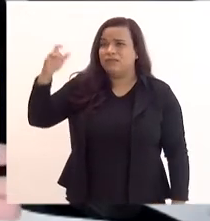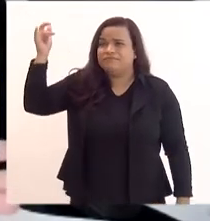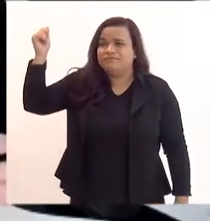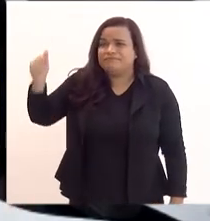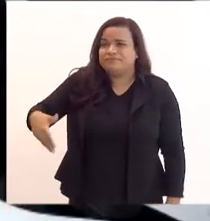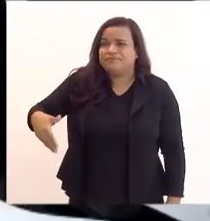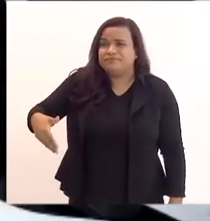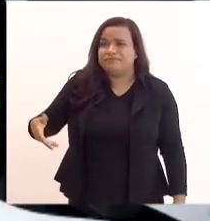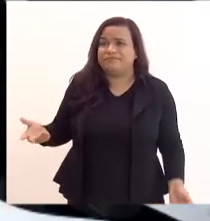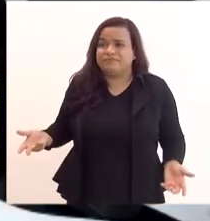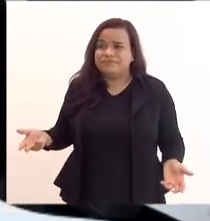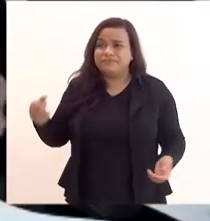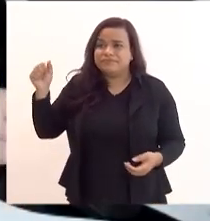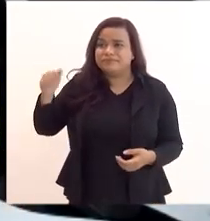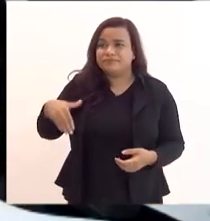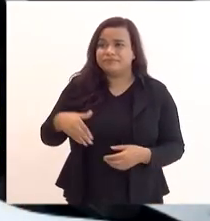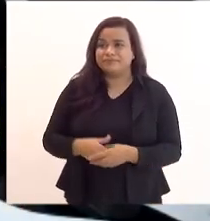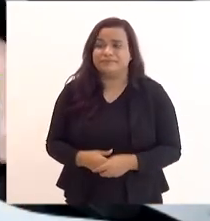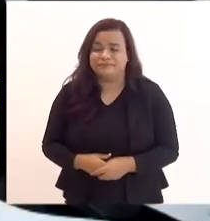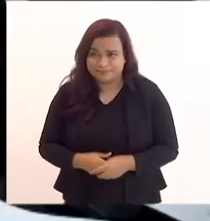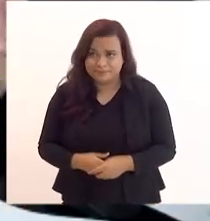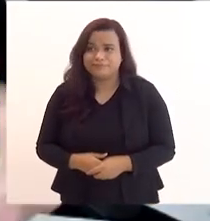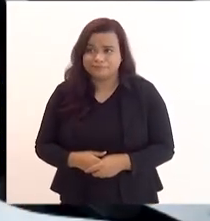nada. O que adianta ficar